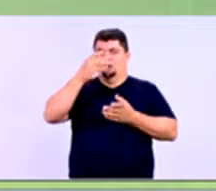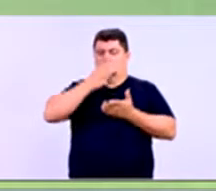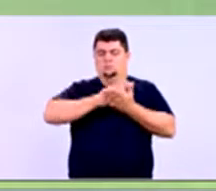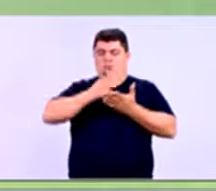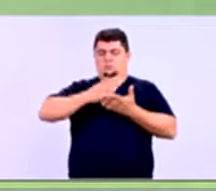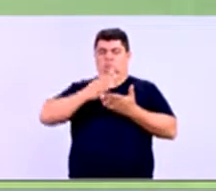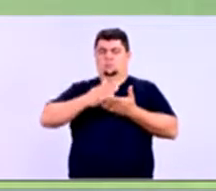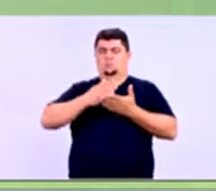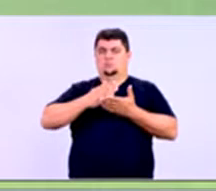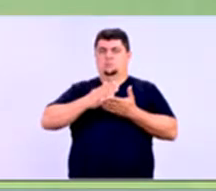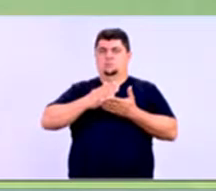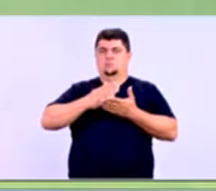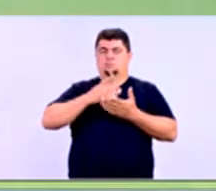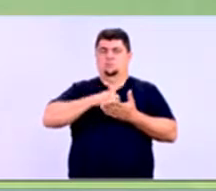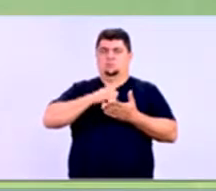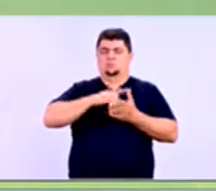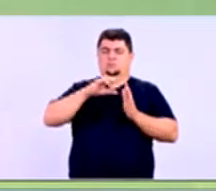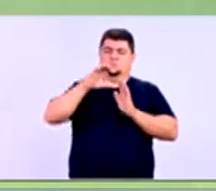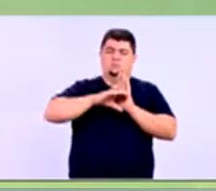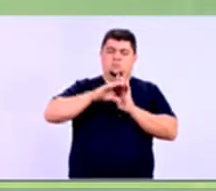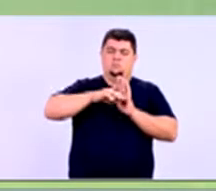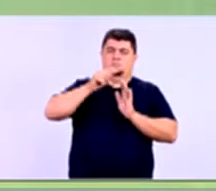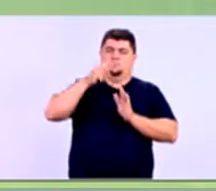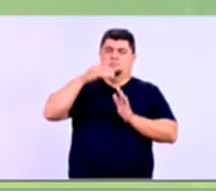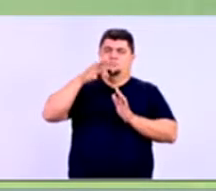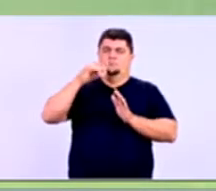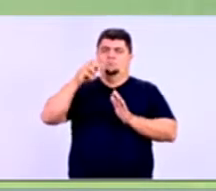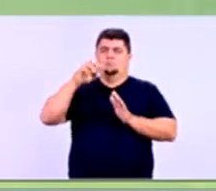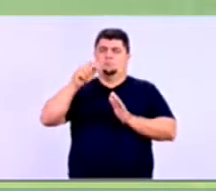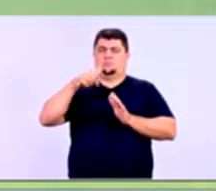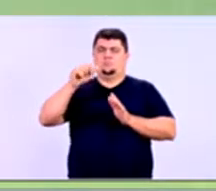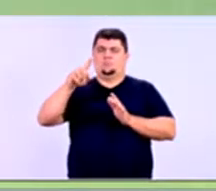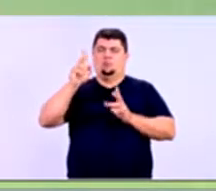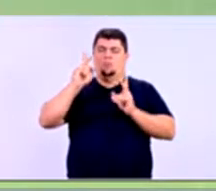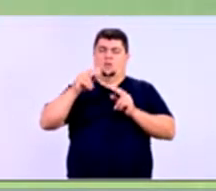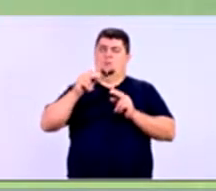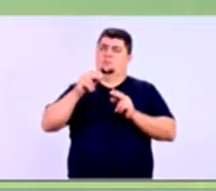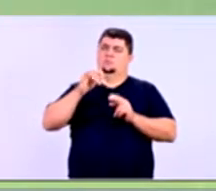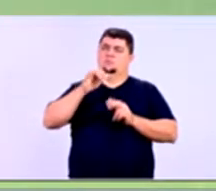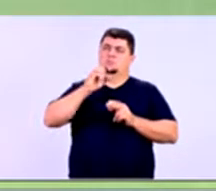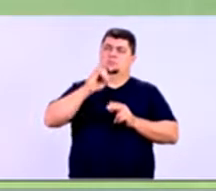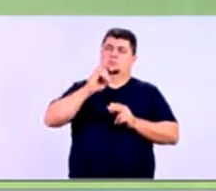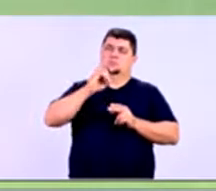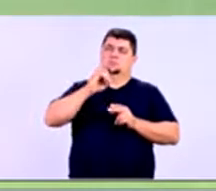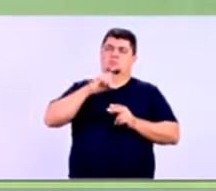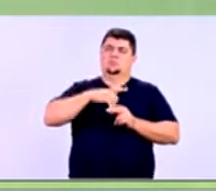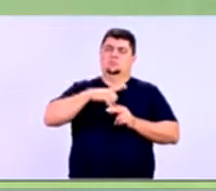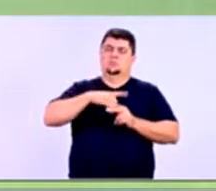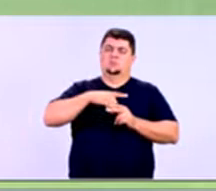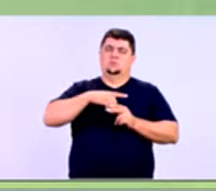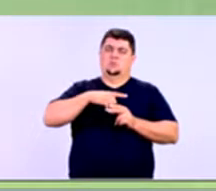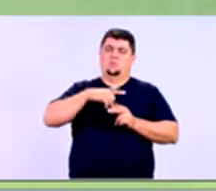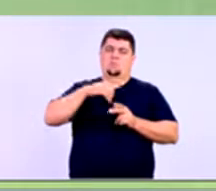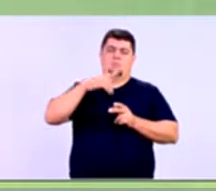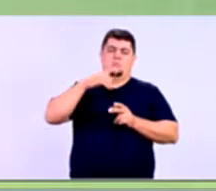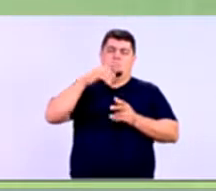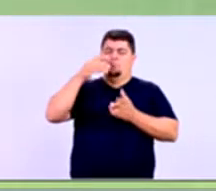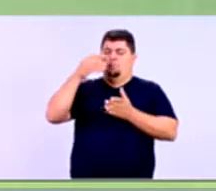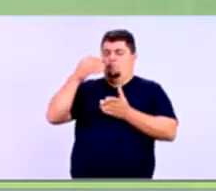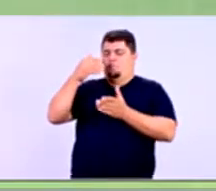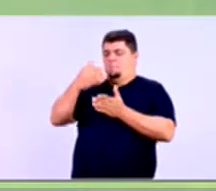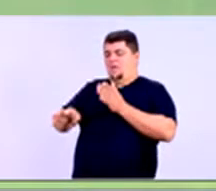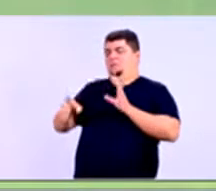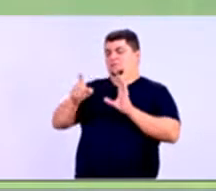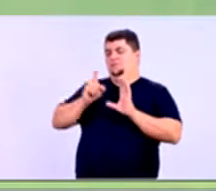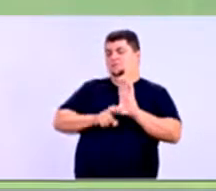parcelas, pelo conceito de amortização constante, é como se eu amortizasse da minha